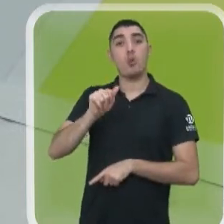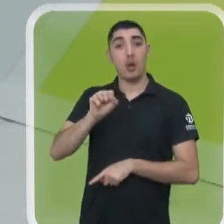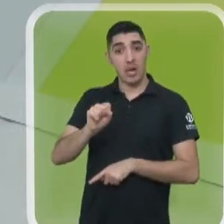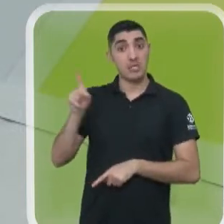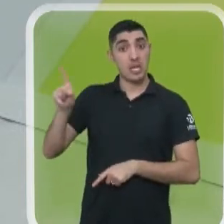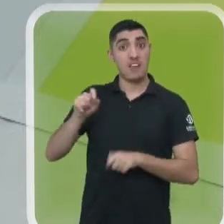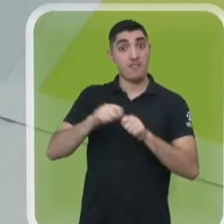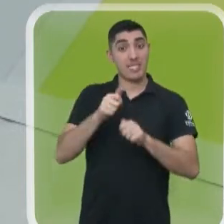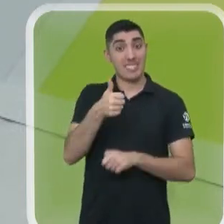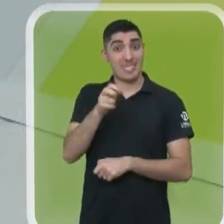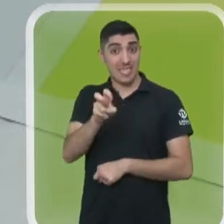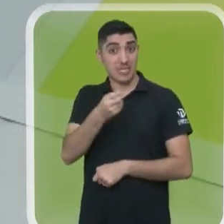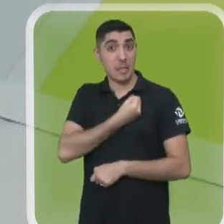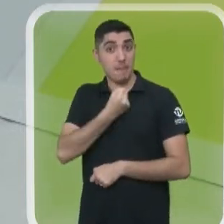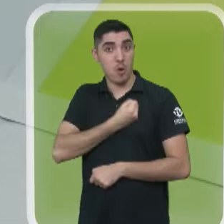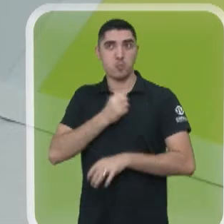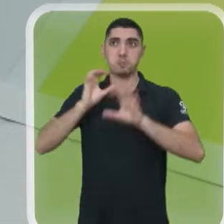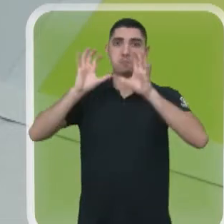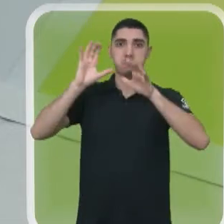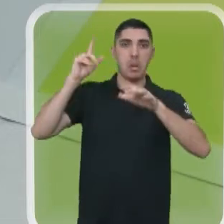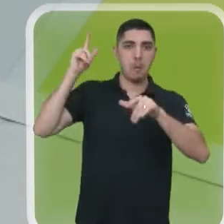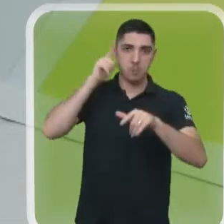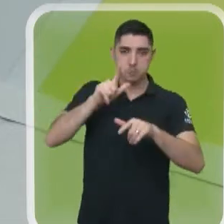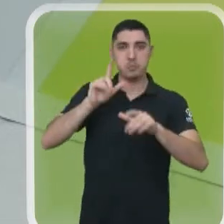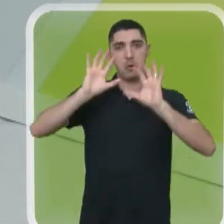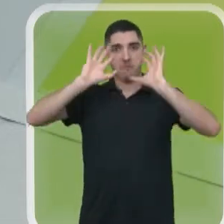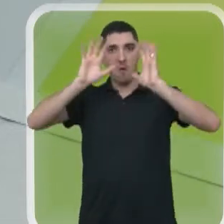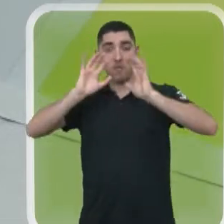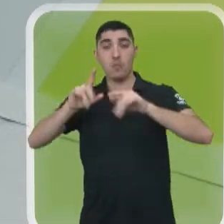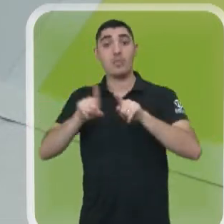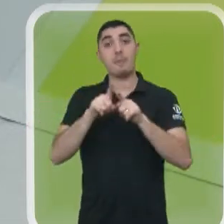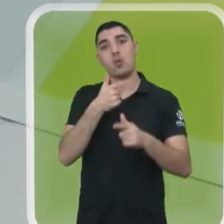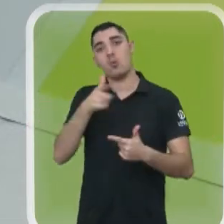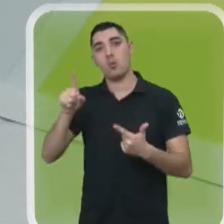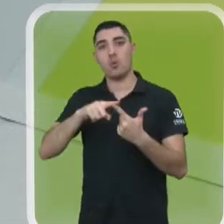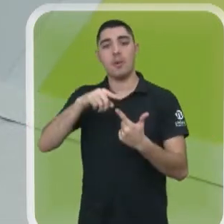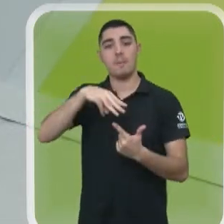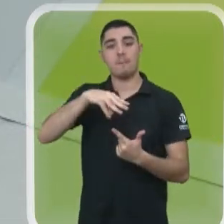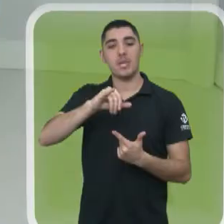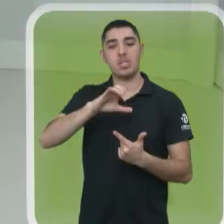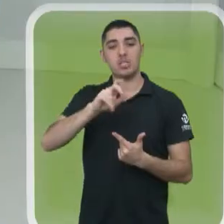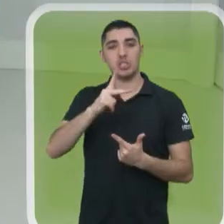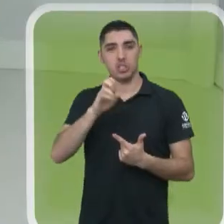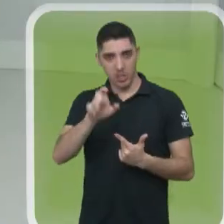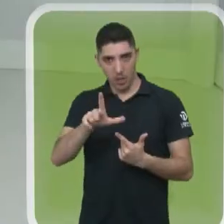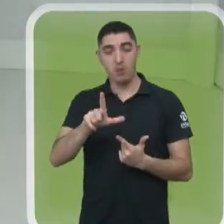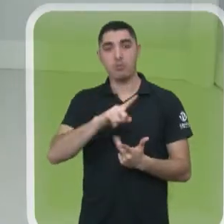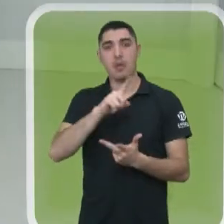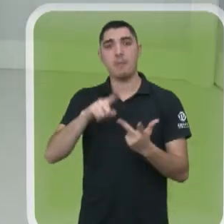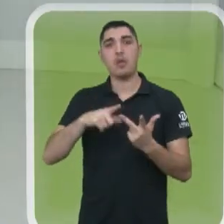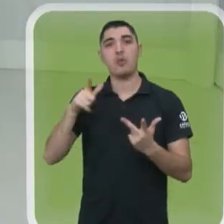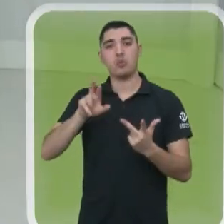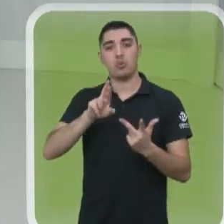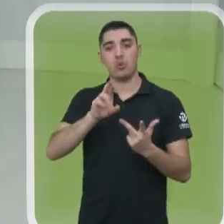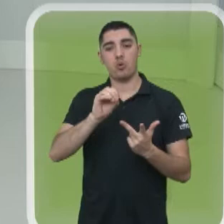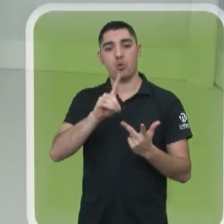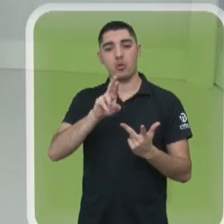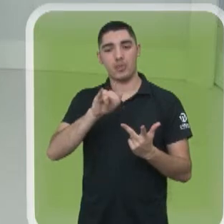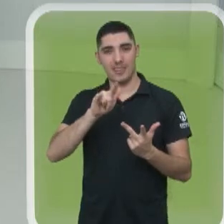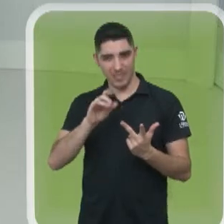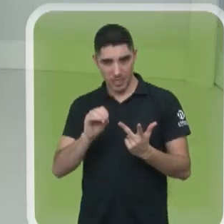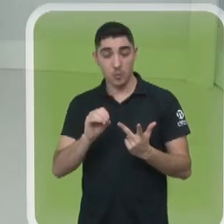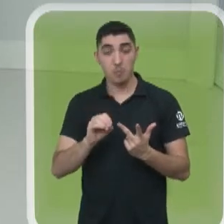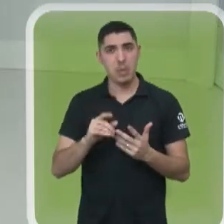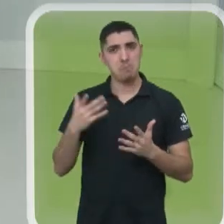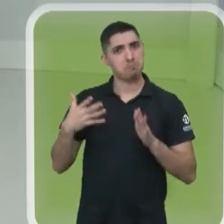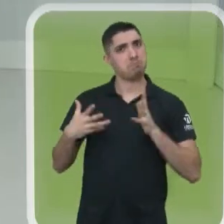15 pontos na partida seguido pelo oposto Michel Saraiva E também o ponteiro Rodrigo Leandro 11 pontos cada um no jogo Bela